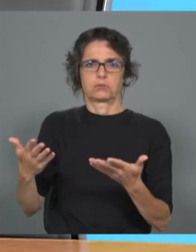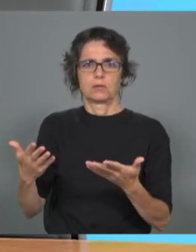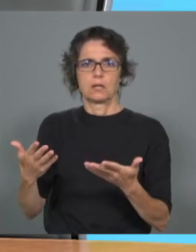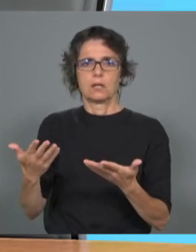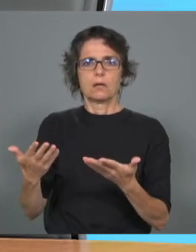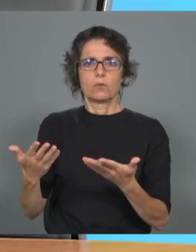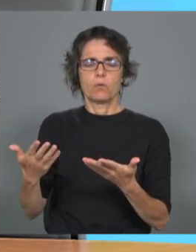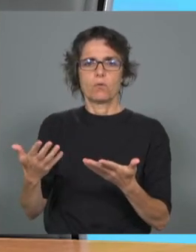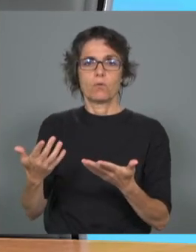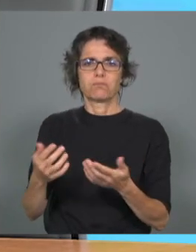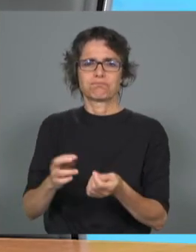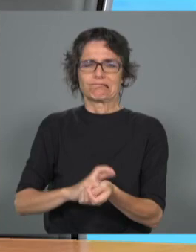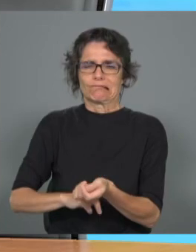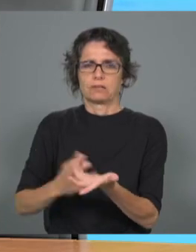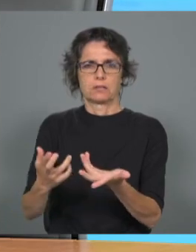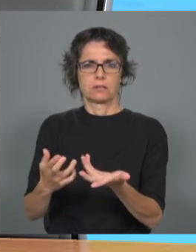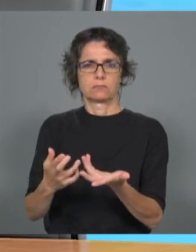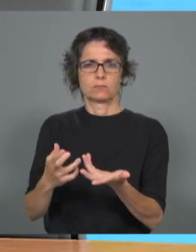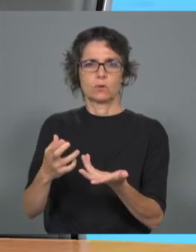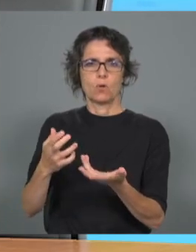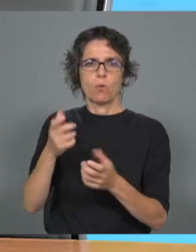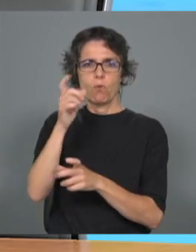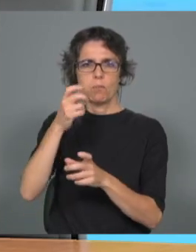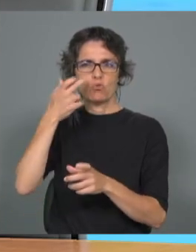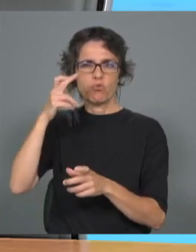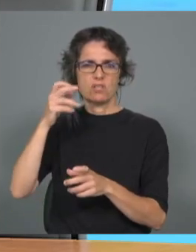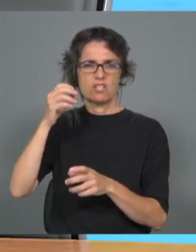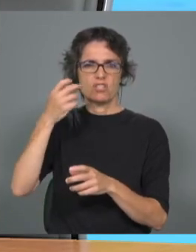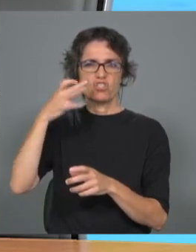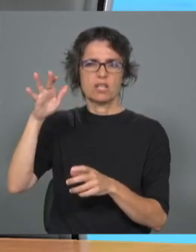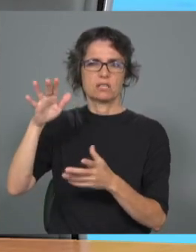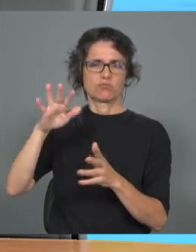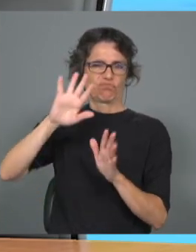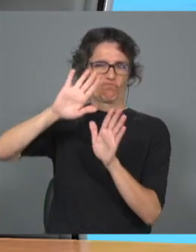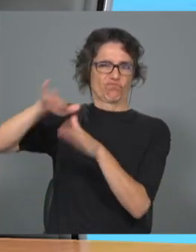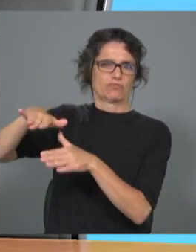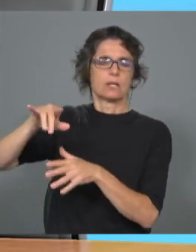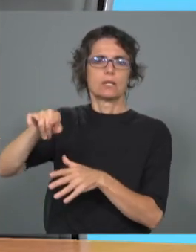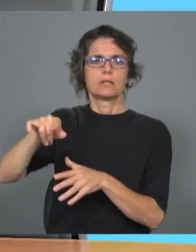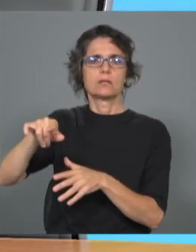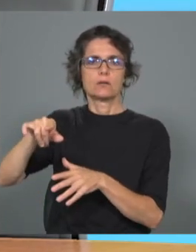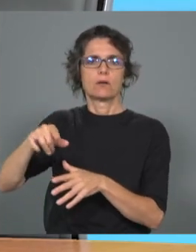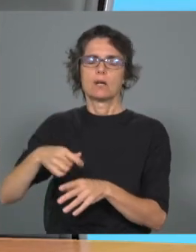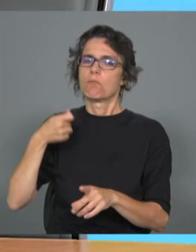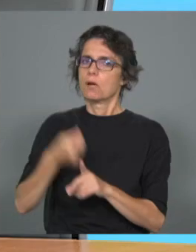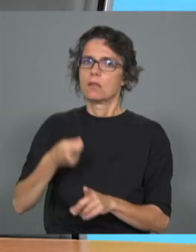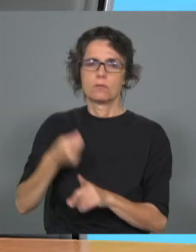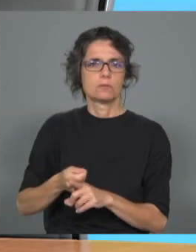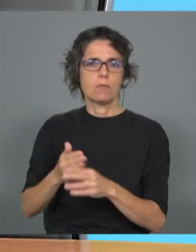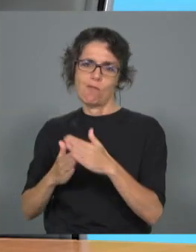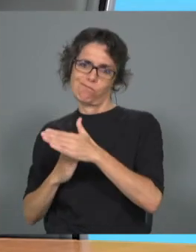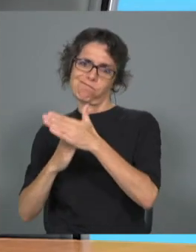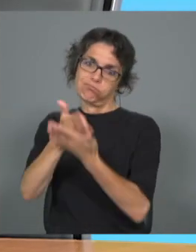encontra o racismo, a xenofobia, que são coisas que temos que ir combatendo e que os migrantes e refugiados